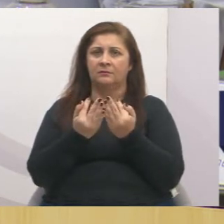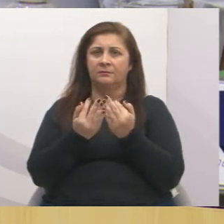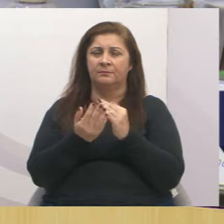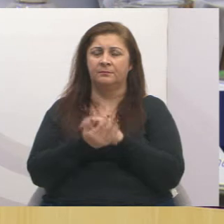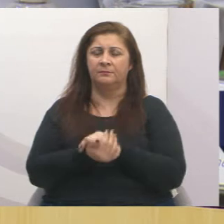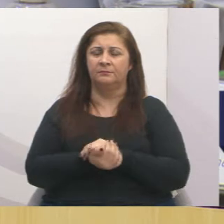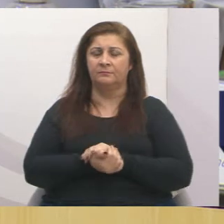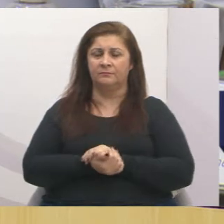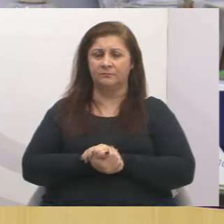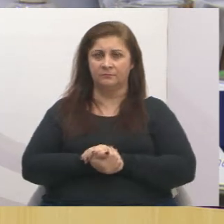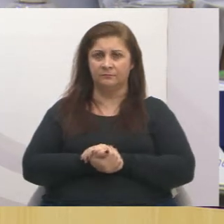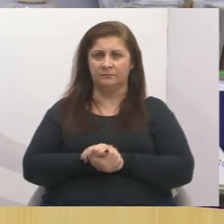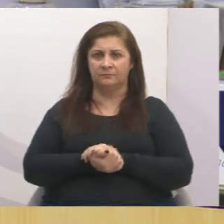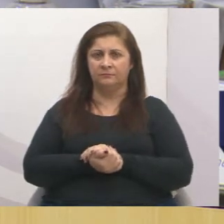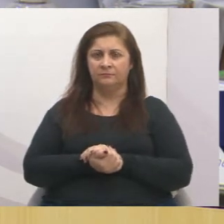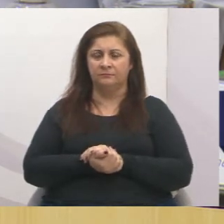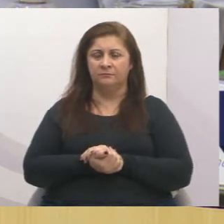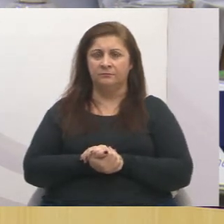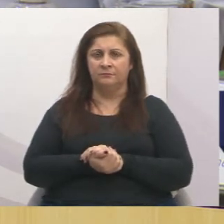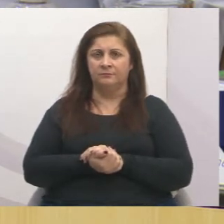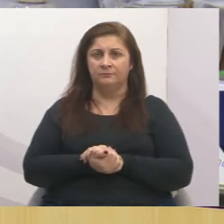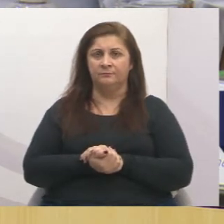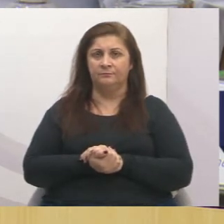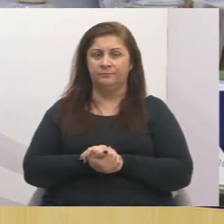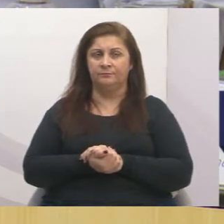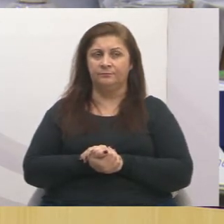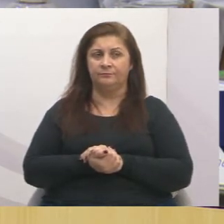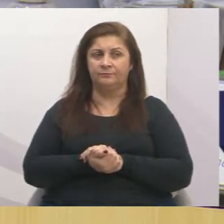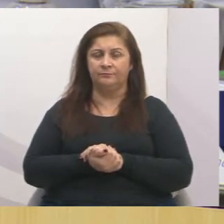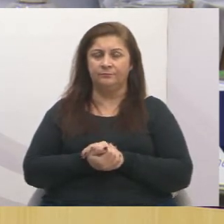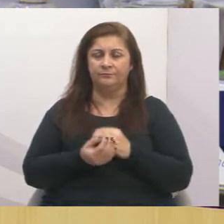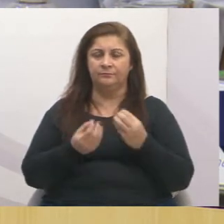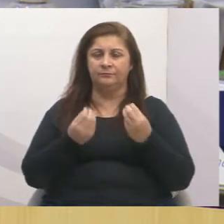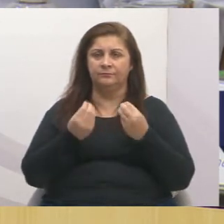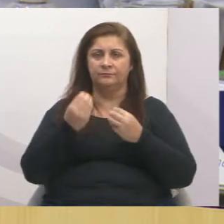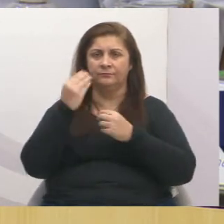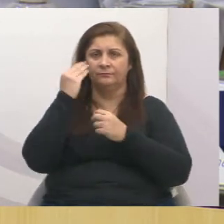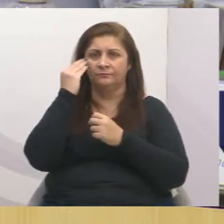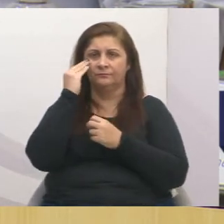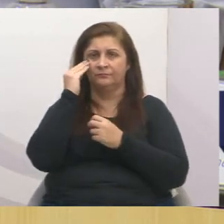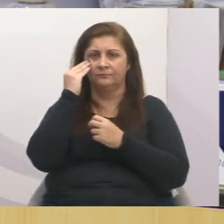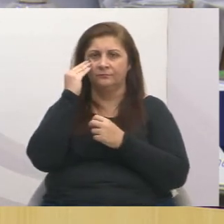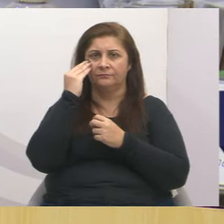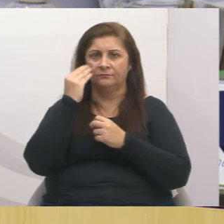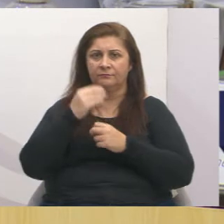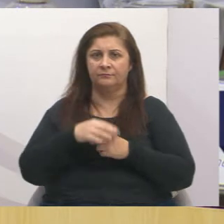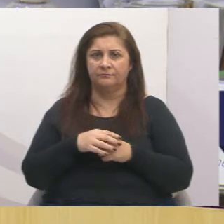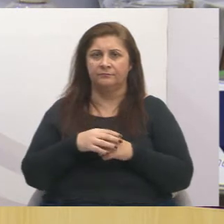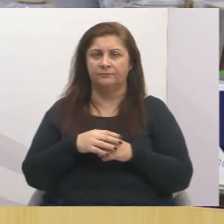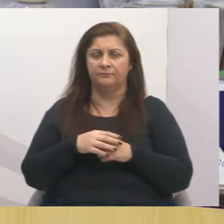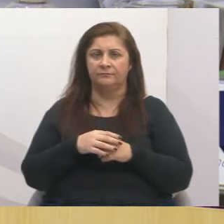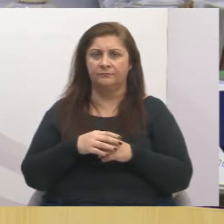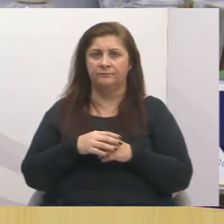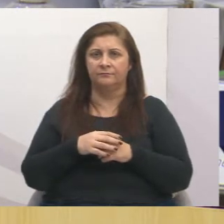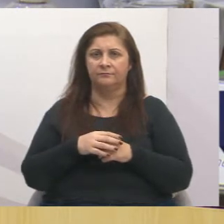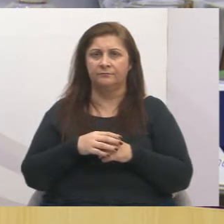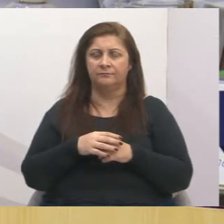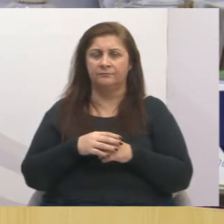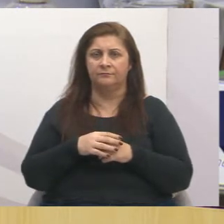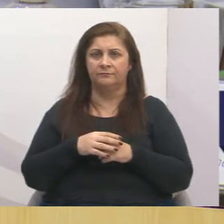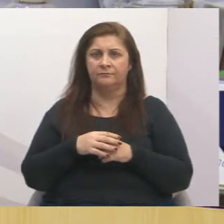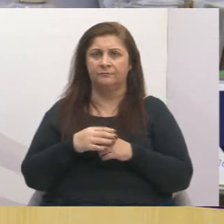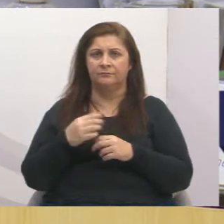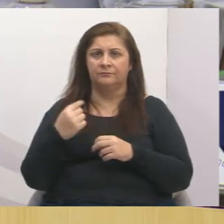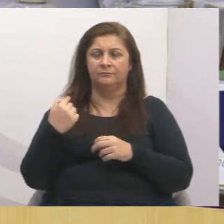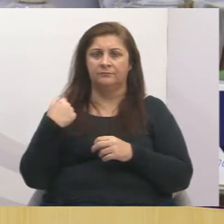cobrou. Então, tem como entender que nós